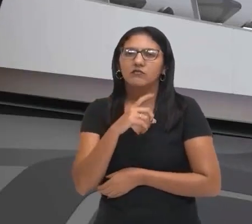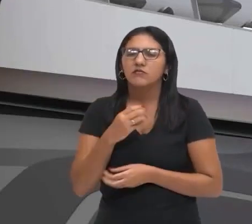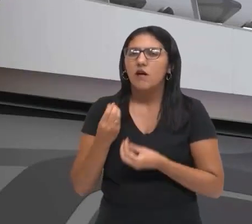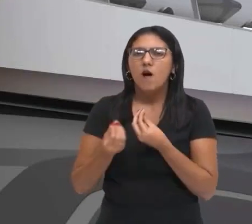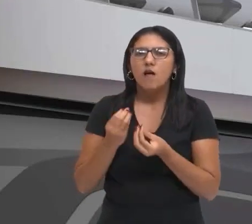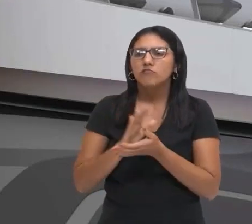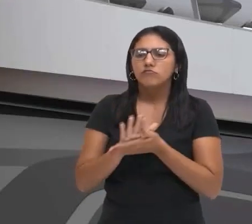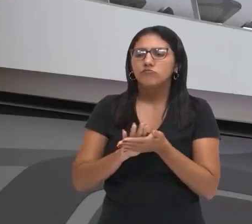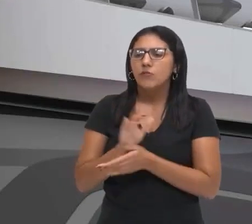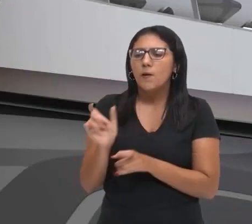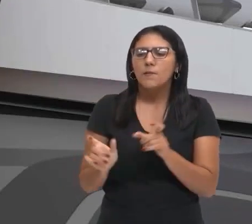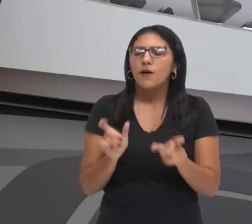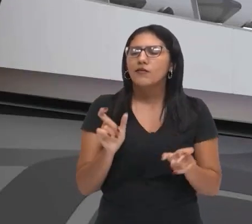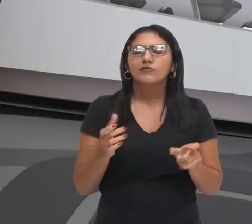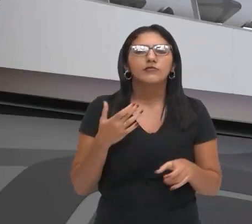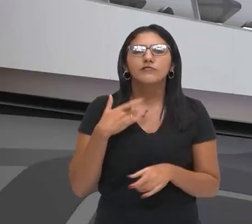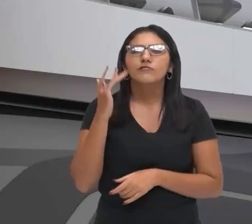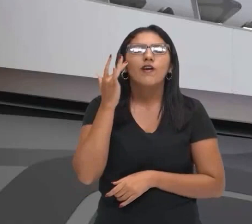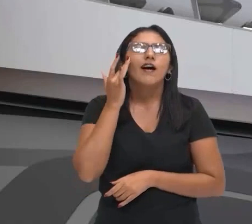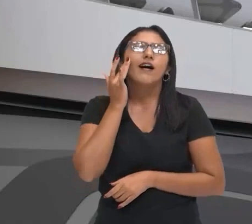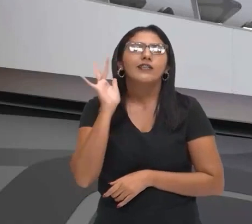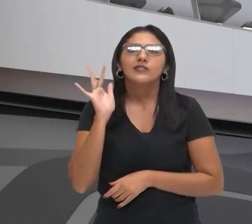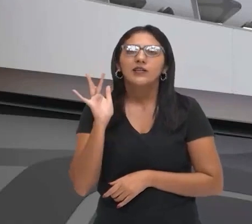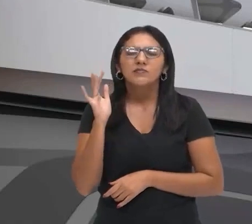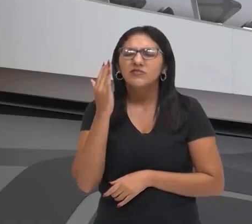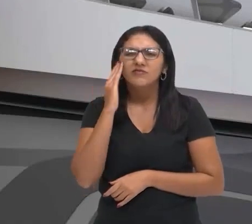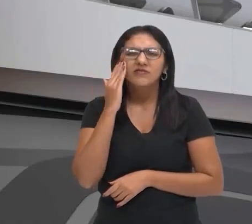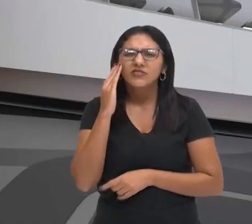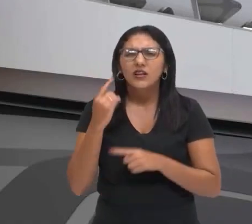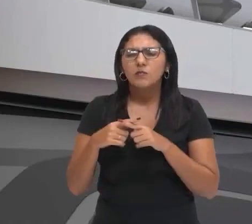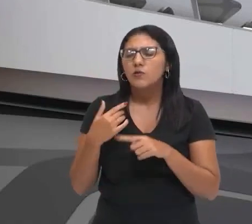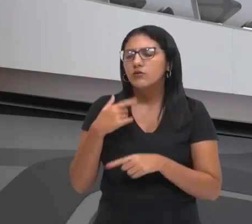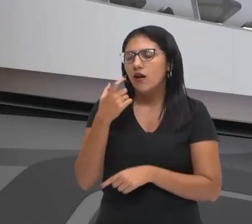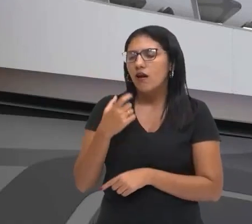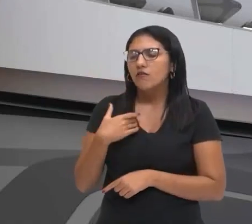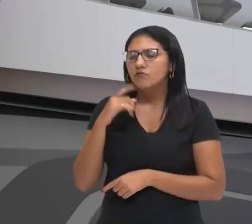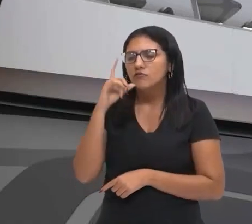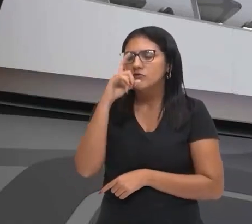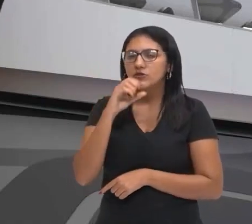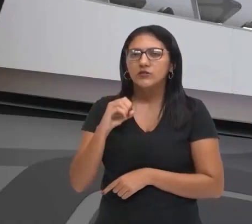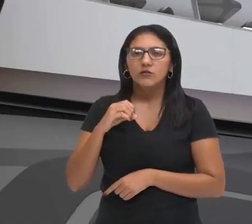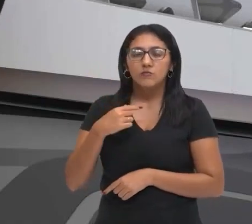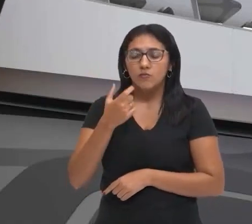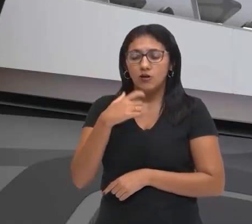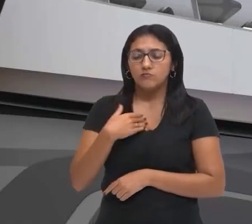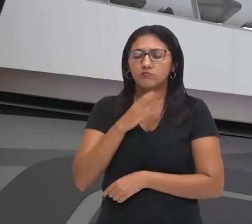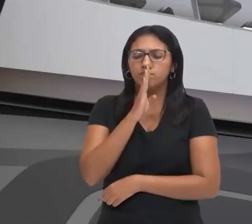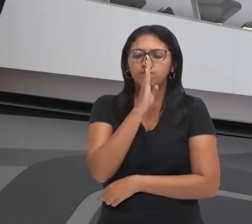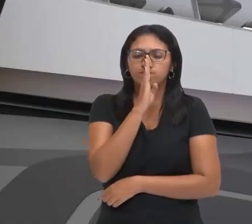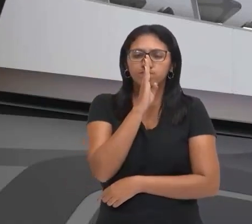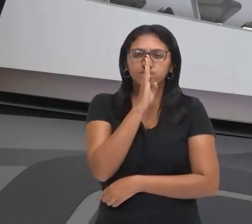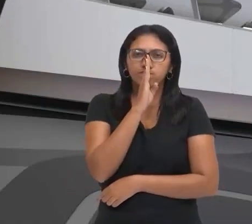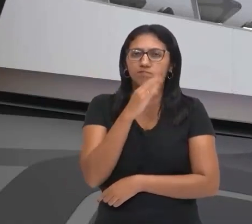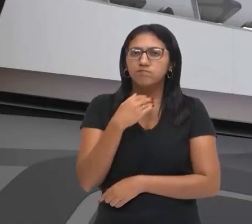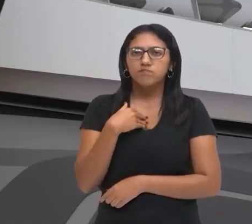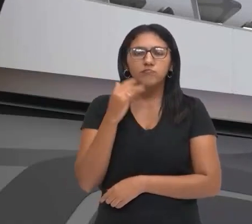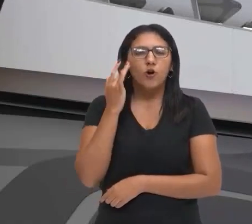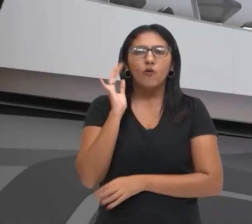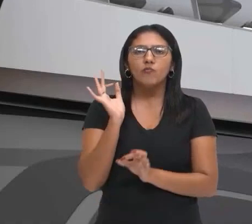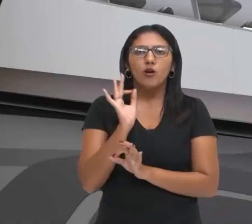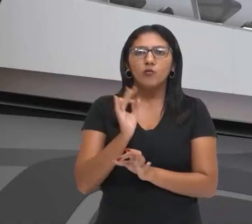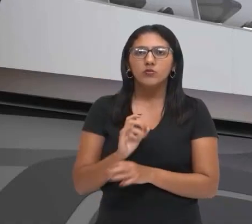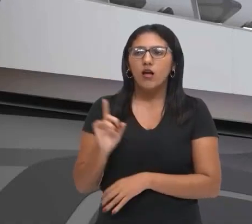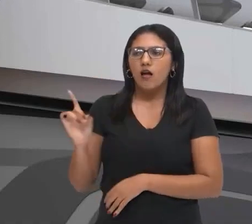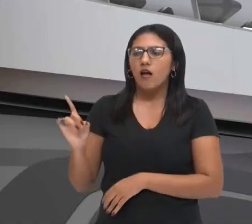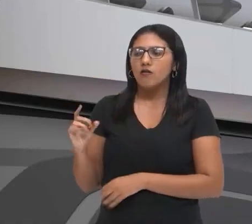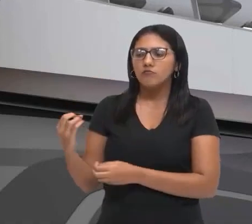ninguém sabe. Ninguém vai conseguir entender o que você quer. Se eu ficar calada, eu não vou saber, o outro não vai